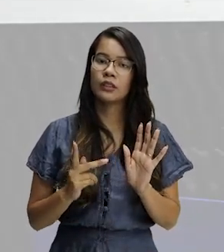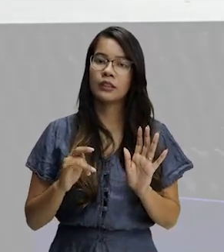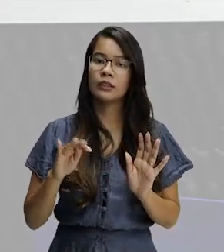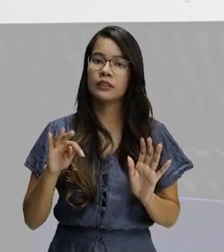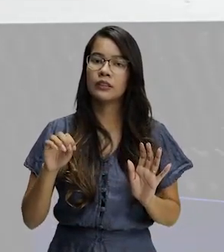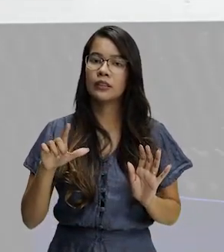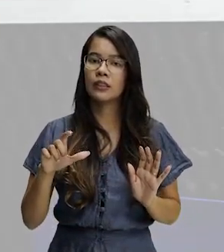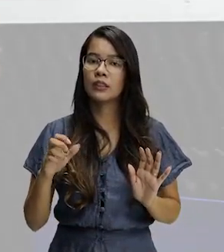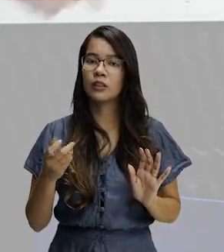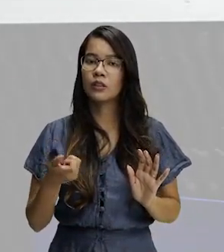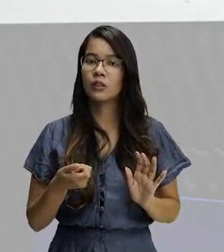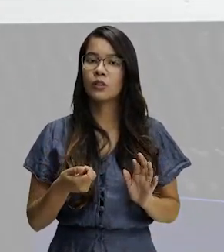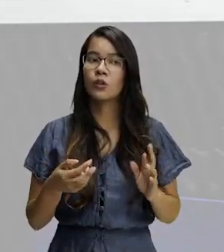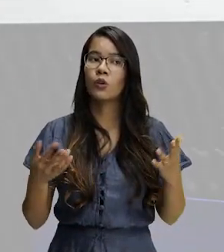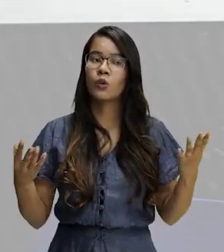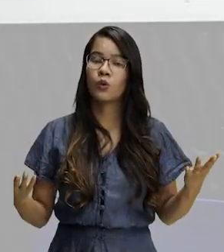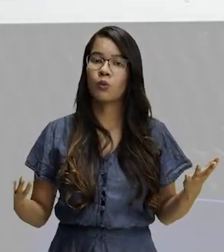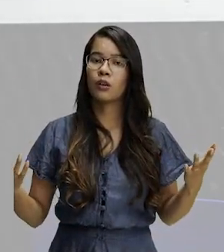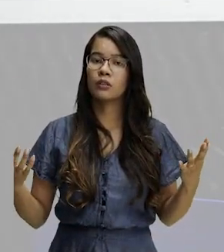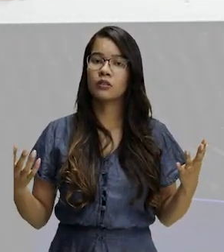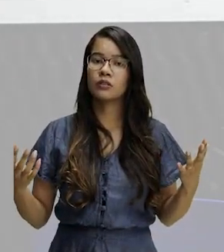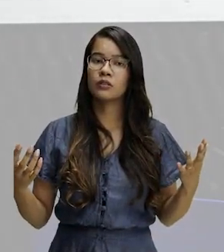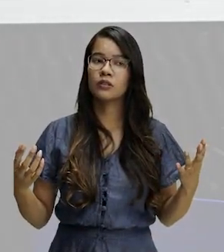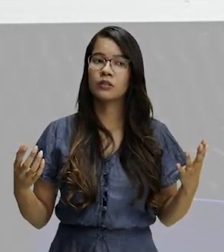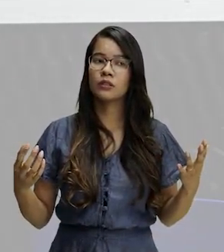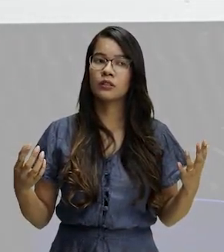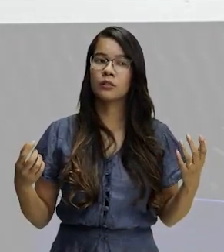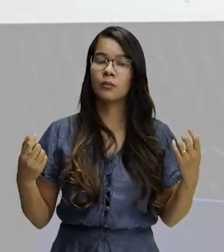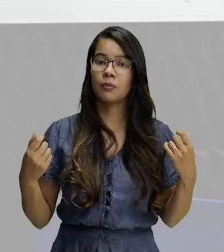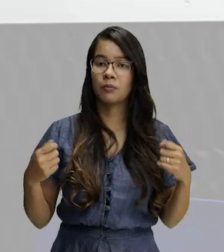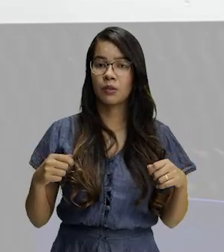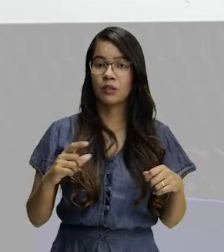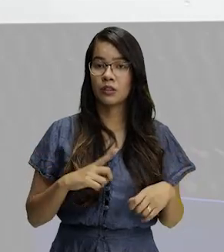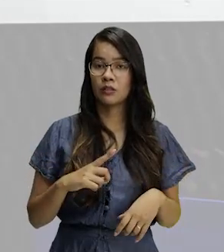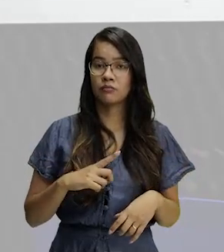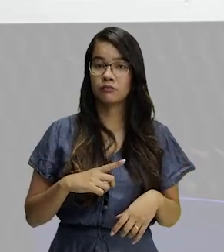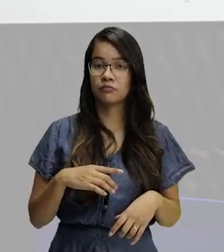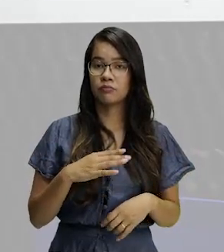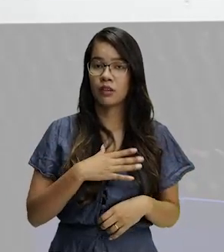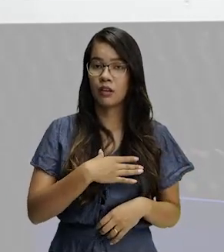Berlim estava sendo invadido pelos aliados e bombardeado, Hitler teria cometido suicídio.